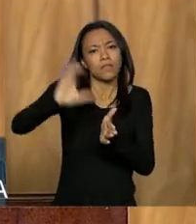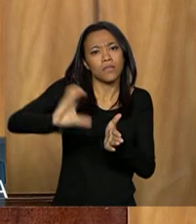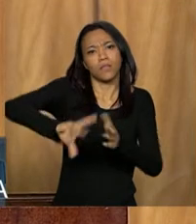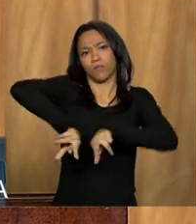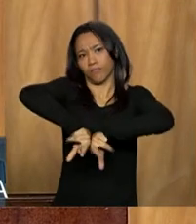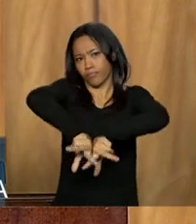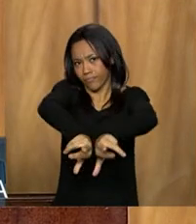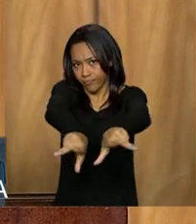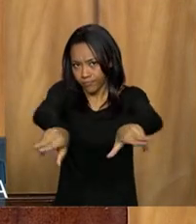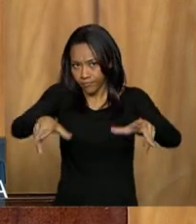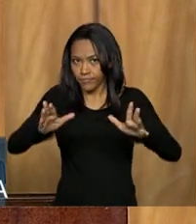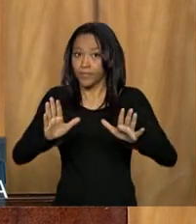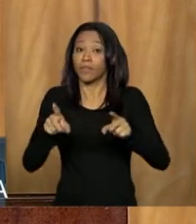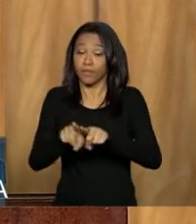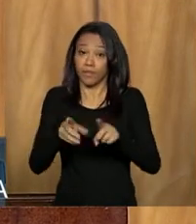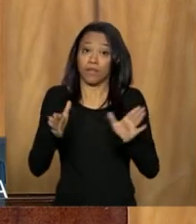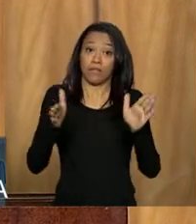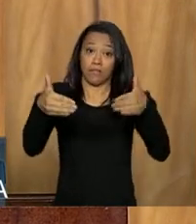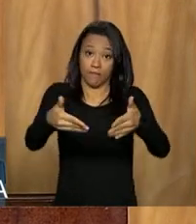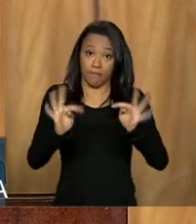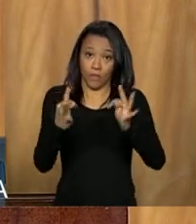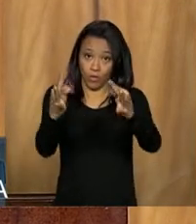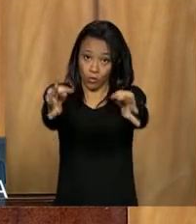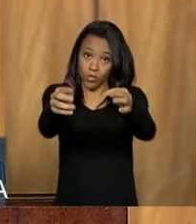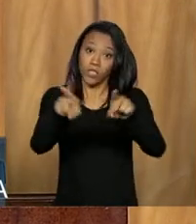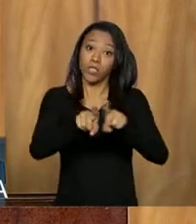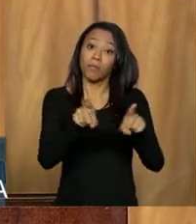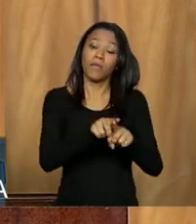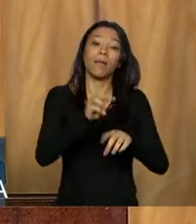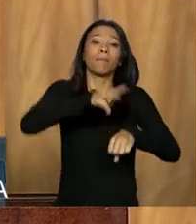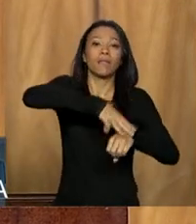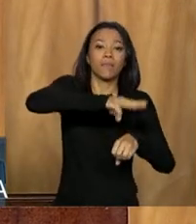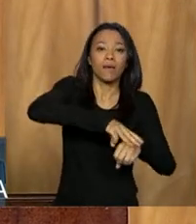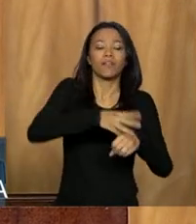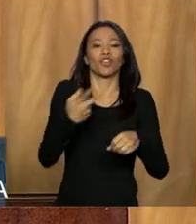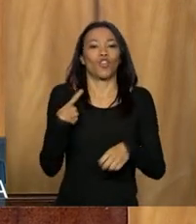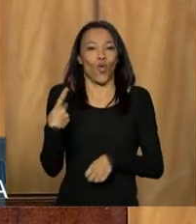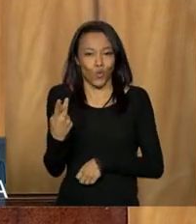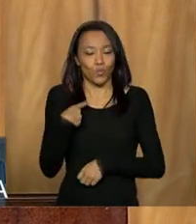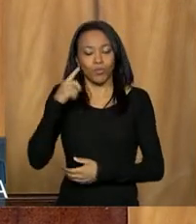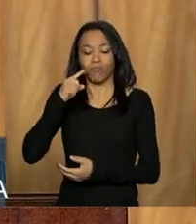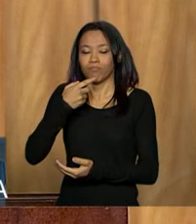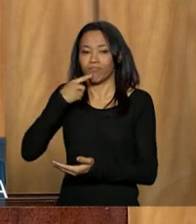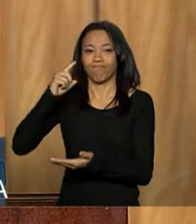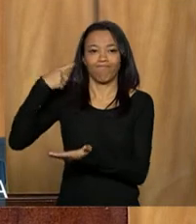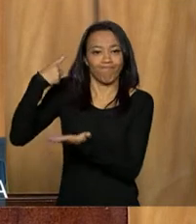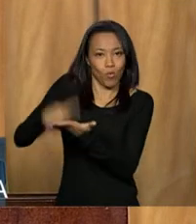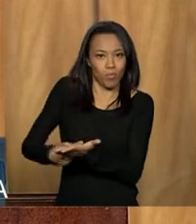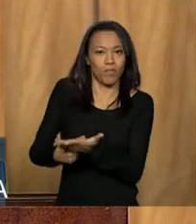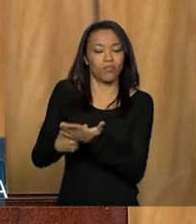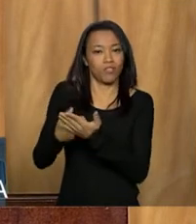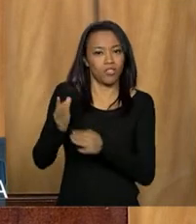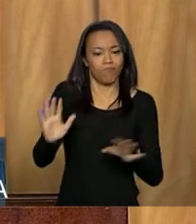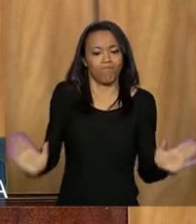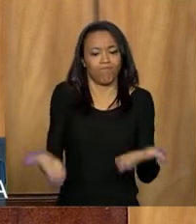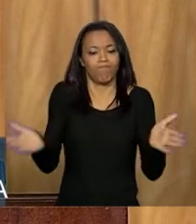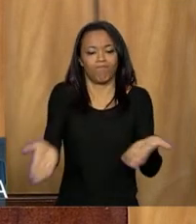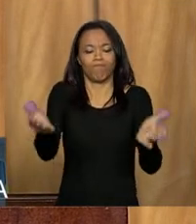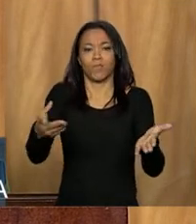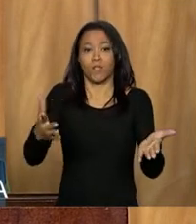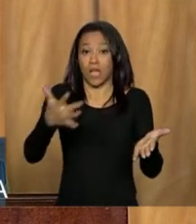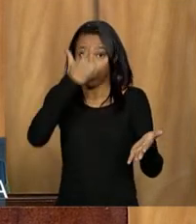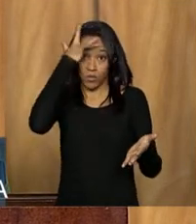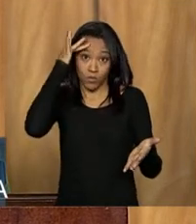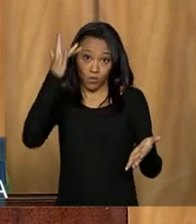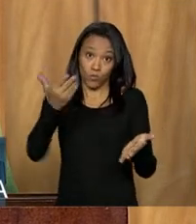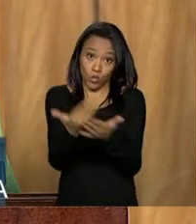área de exatas e tecnologia. Nós duas concordamos em continuar fortalecendo a rede interativa da geração futura por